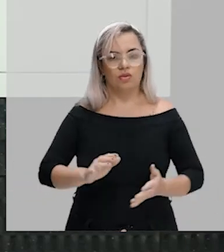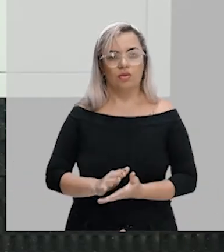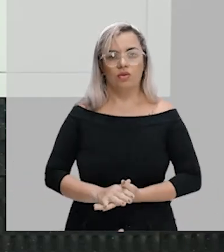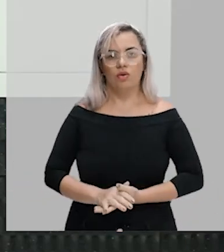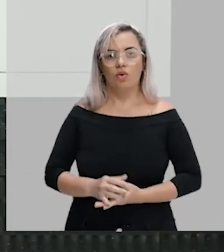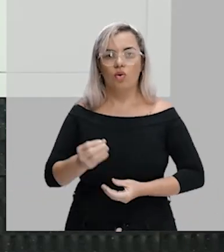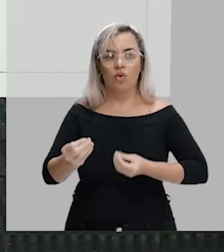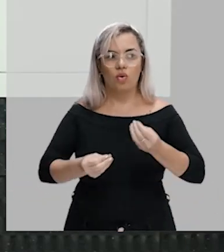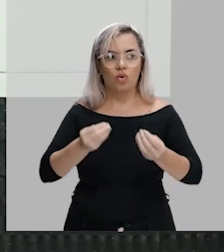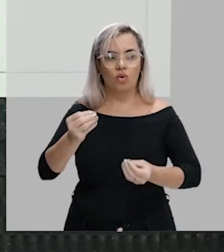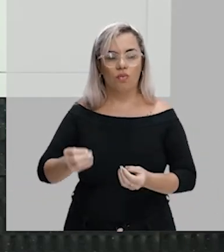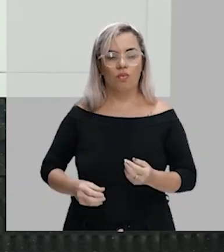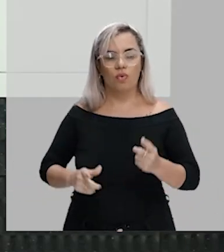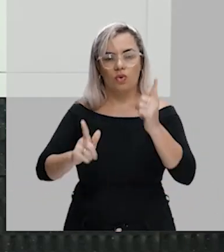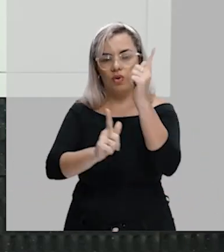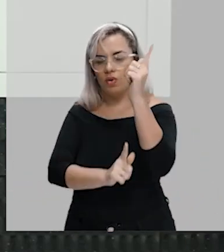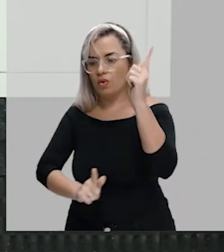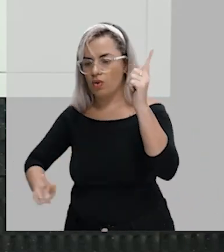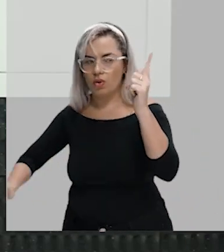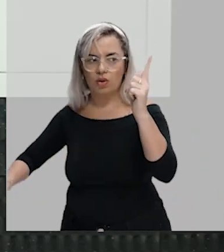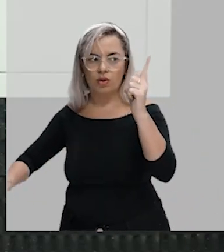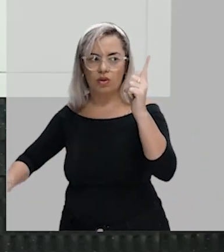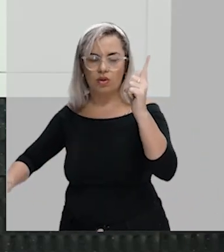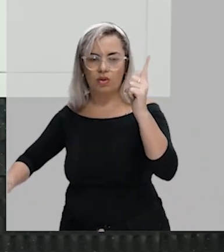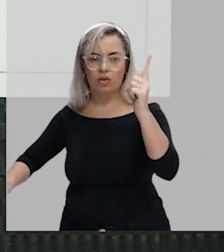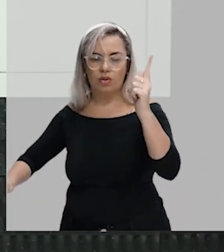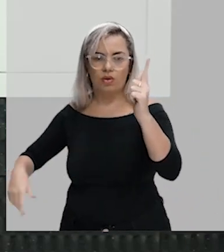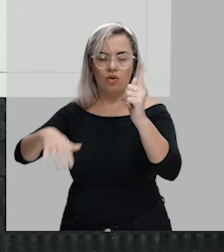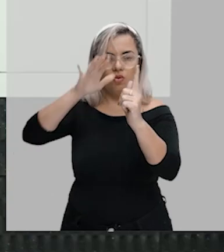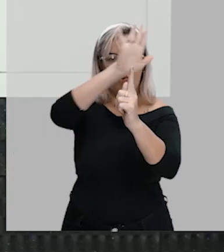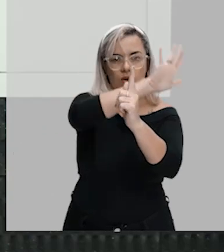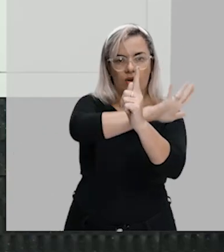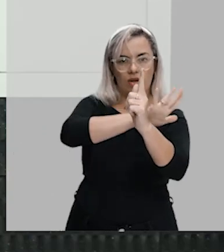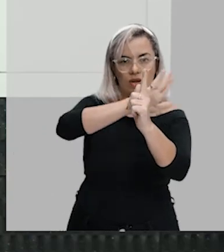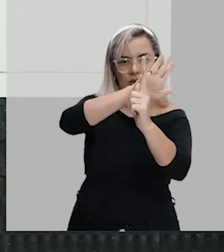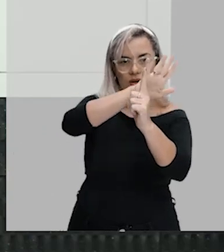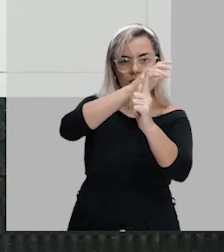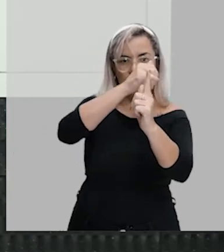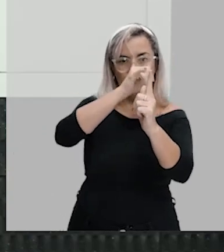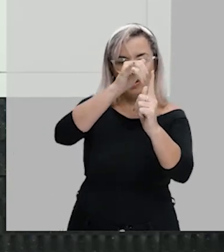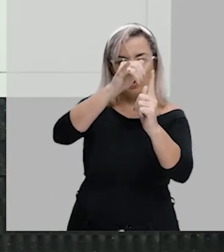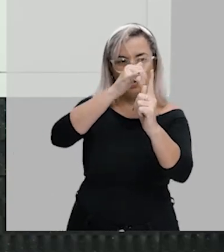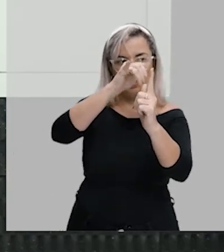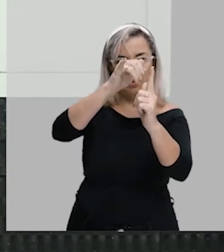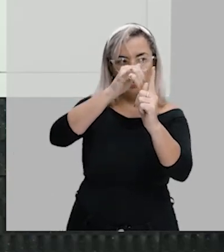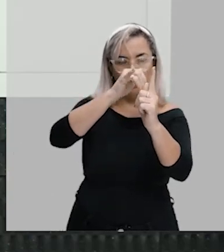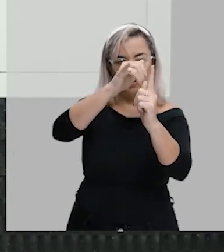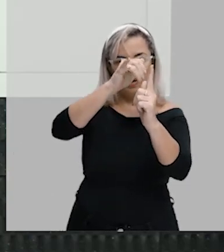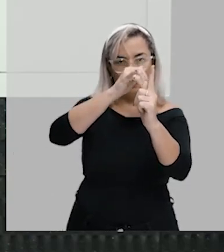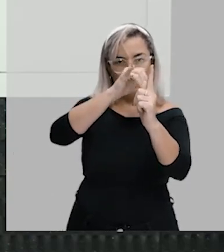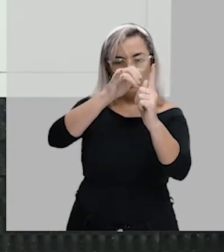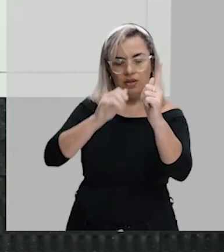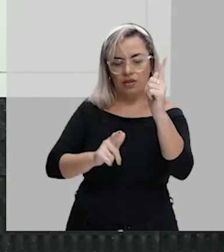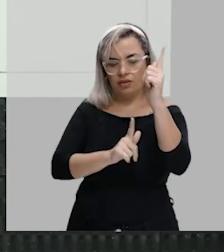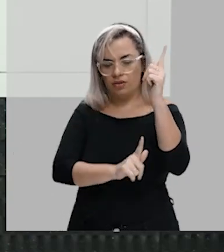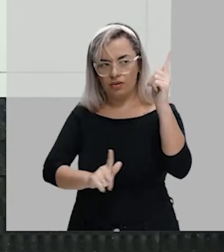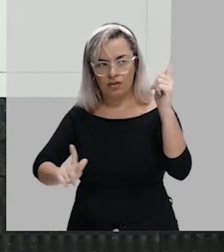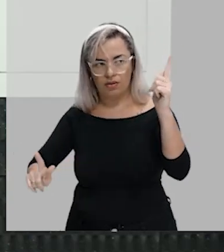elétrico e o campo magnético, certo? Então ele nasce da interação desses